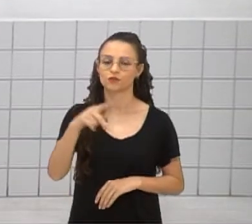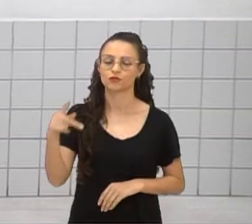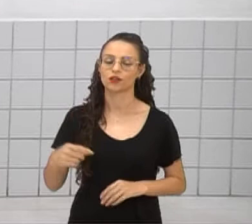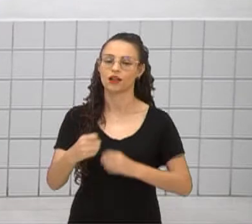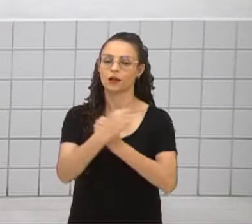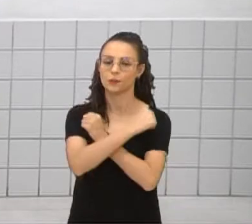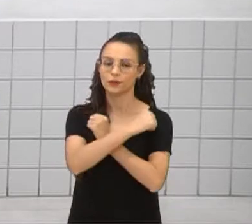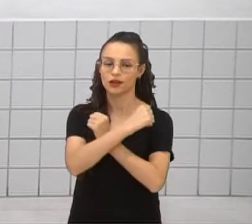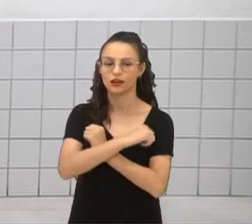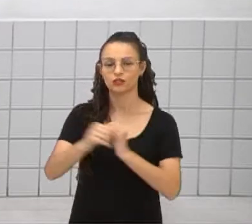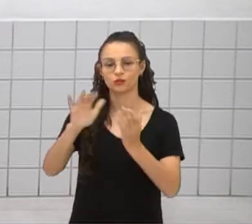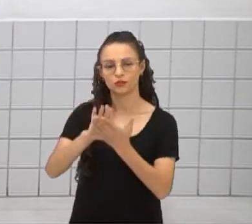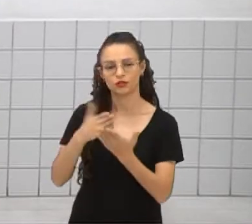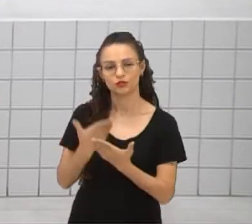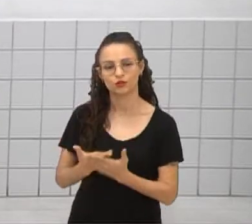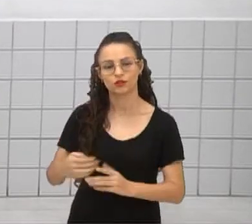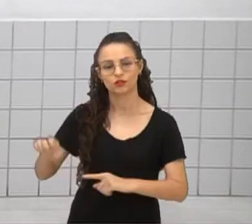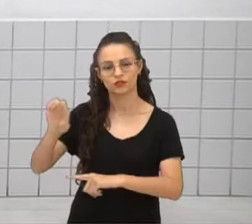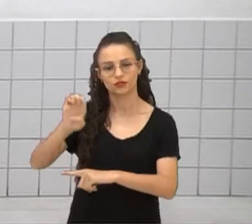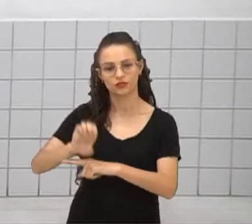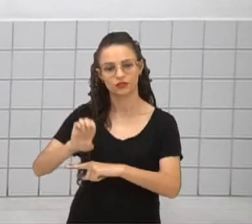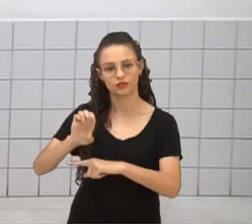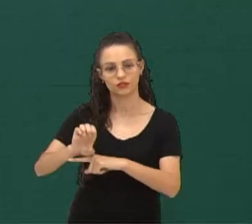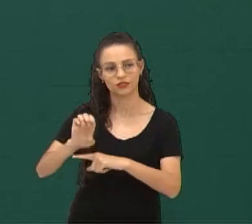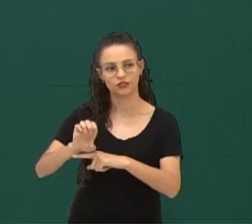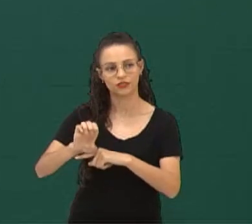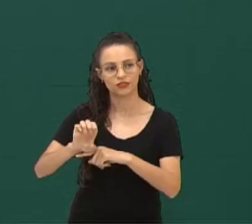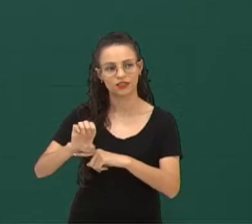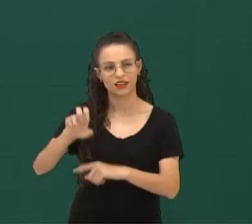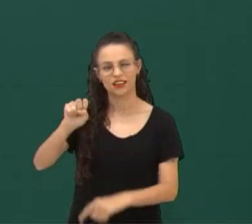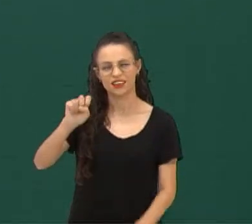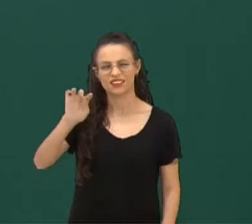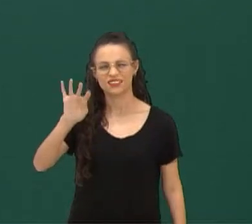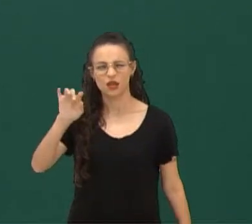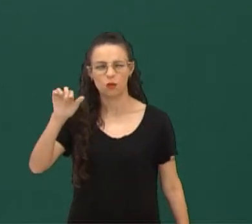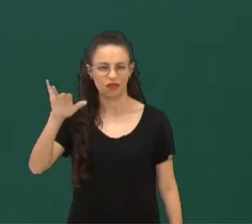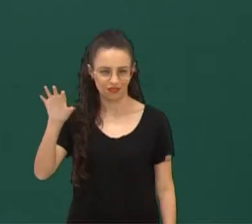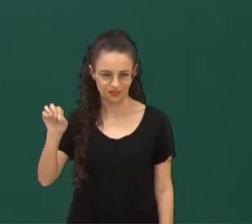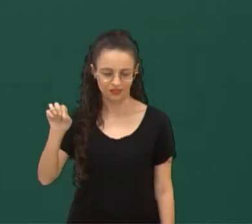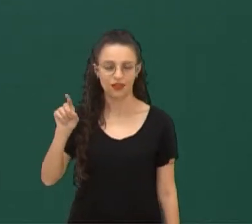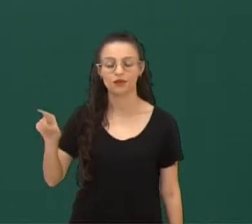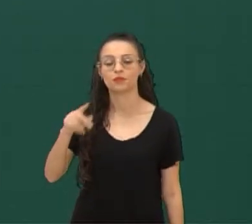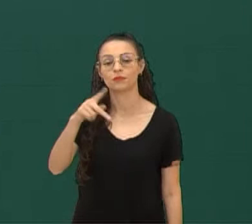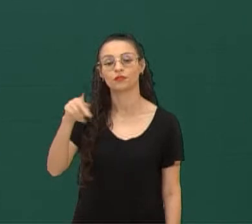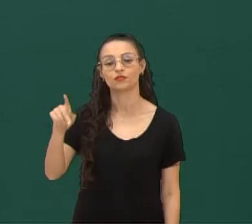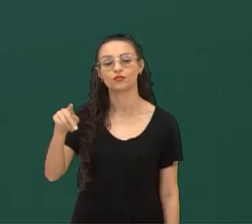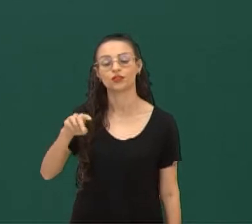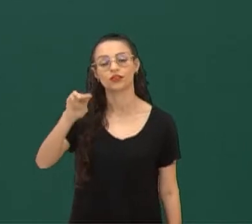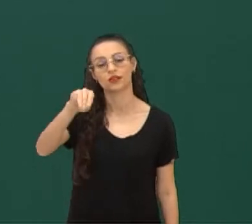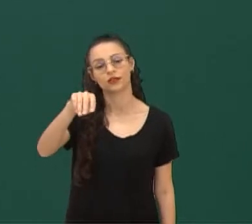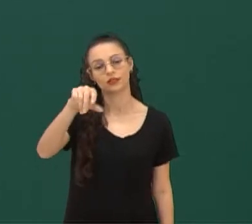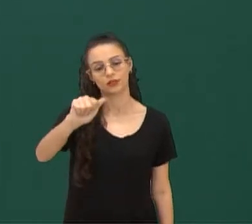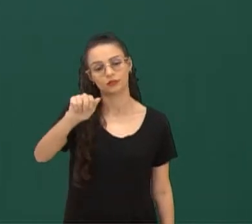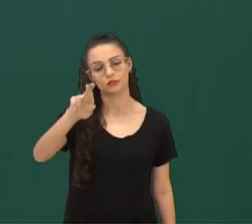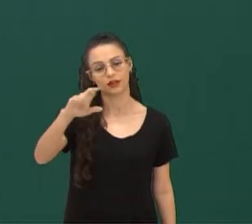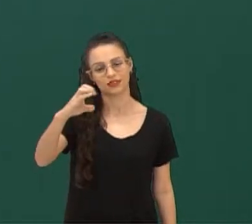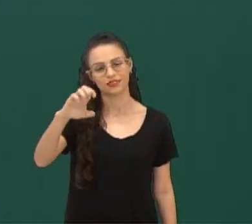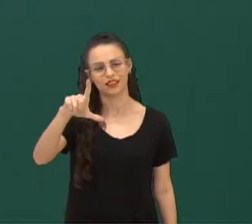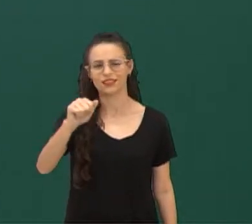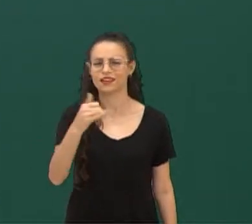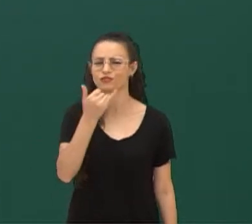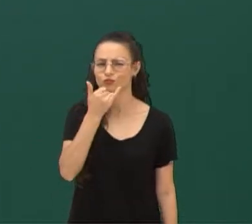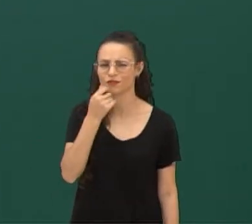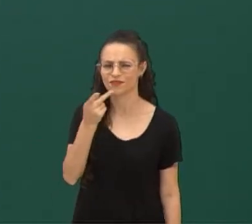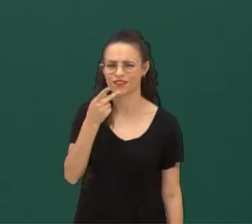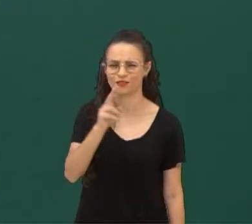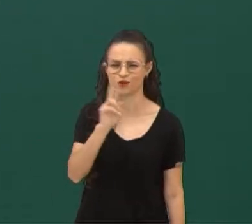para o Colégio Estadual stelmaschuk é para minha professora Marcela Beijos tio Desculpa se eu falei o nome